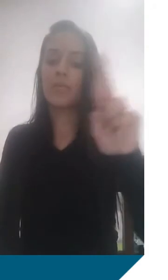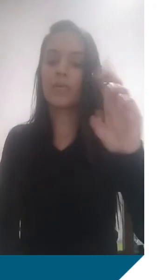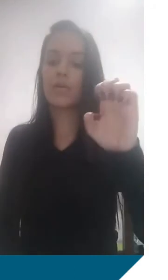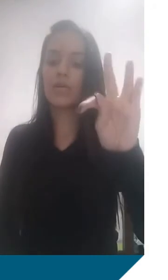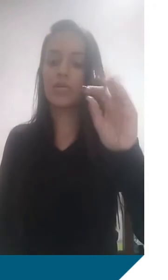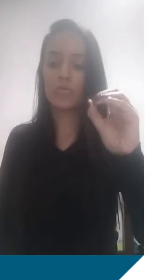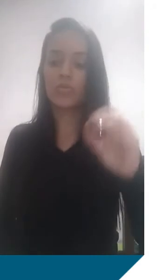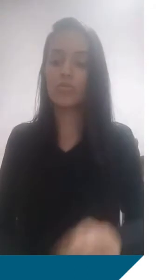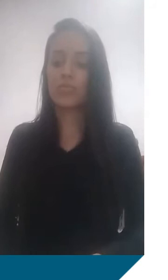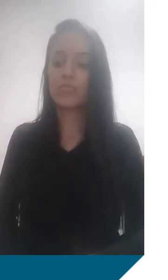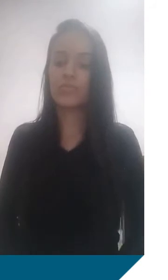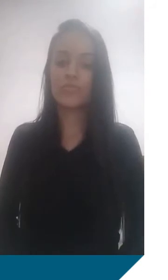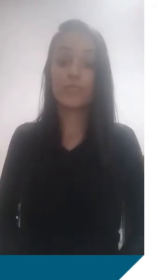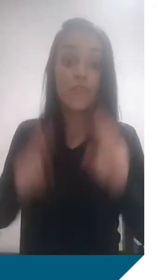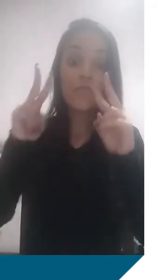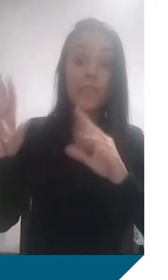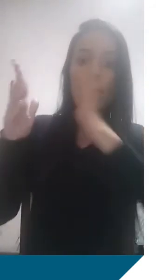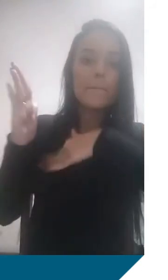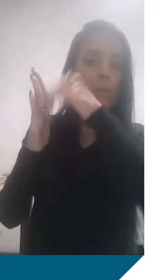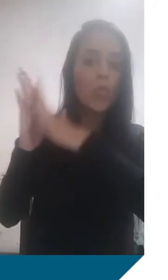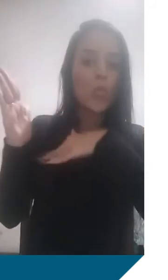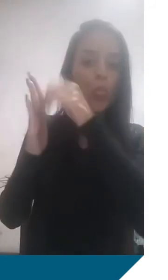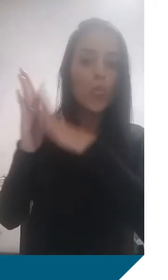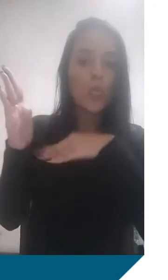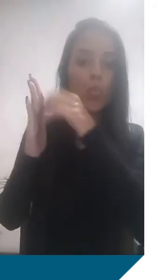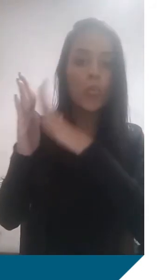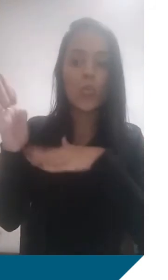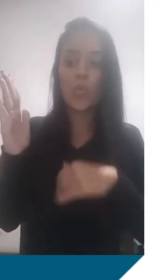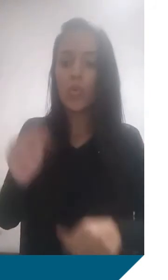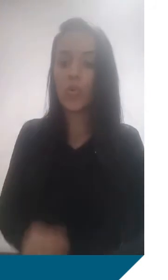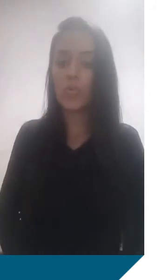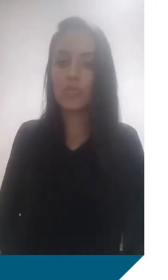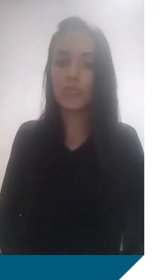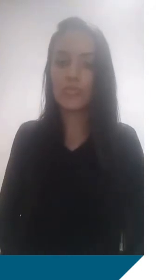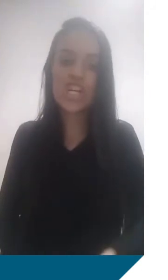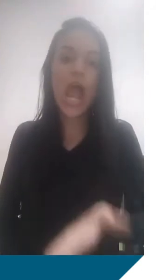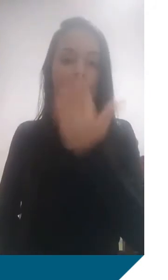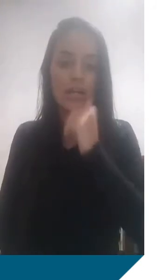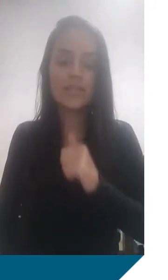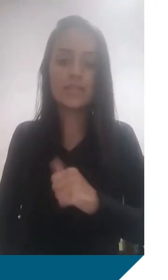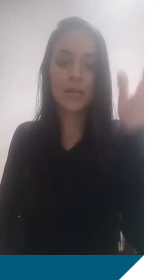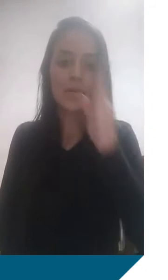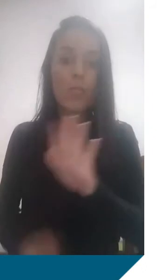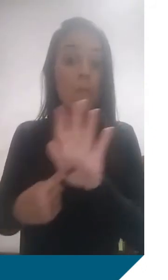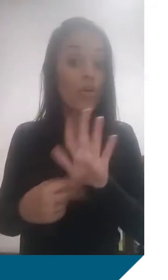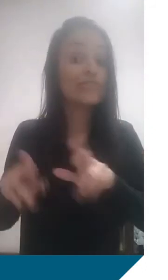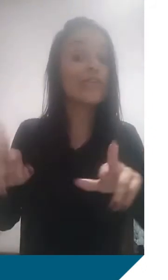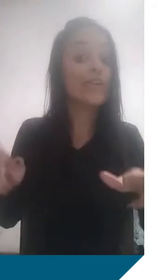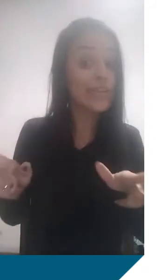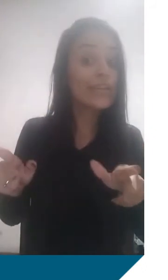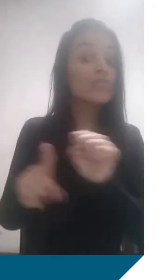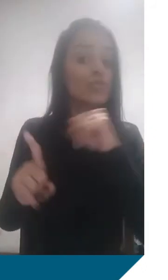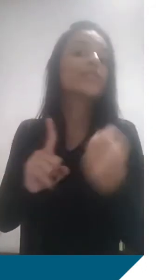Andrade. Temos aqui uma pintura do Debré, um jantar brasileiro, que representa essas diferenças sociais entre negros